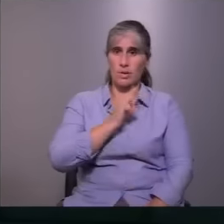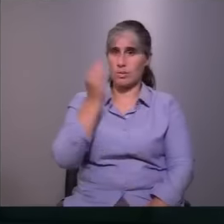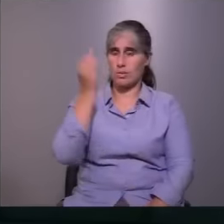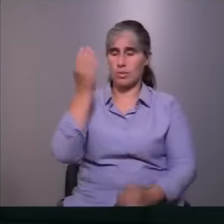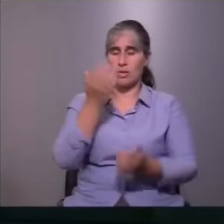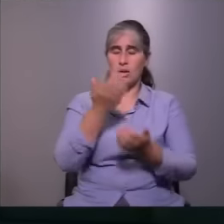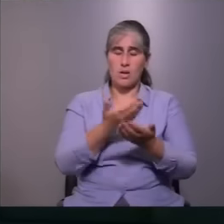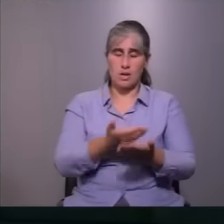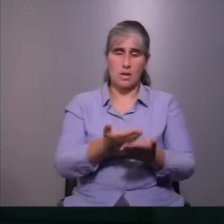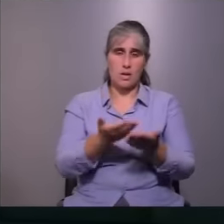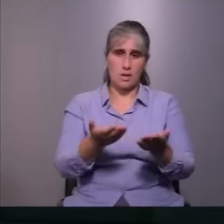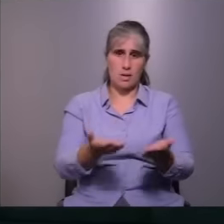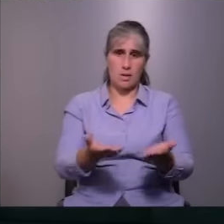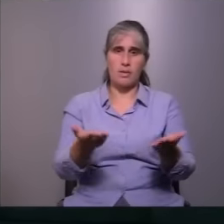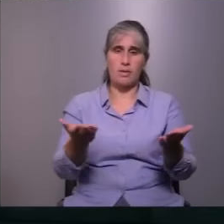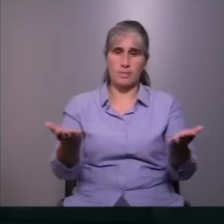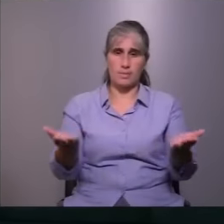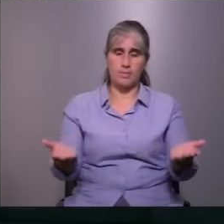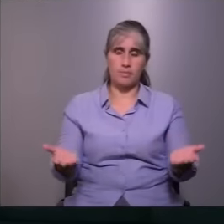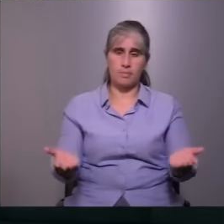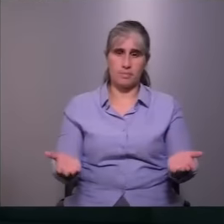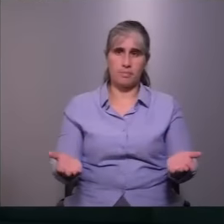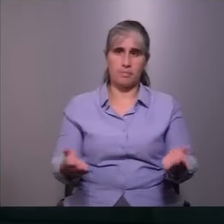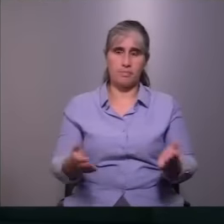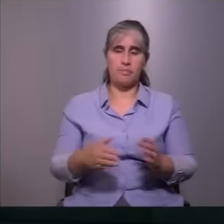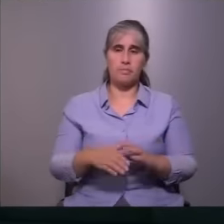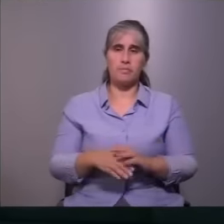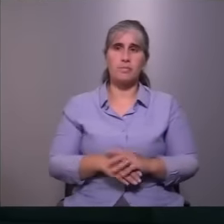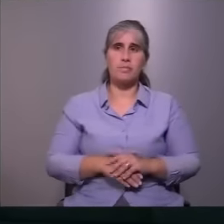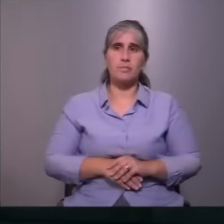Senhor esteja convosco.